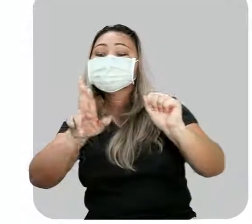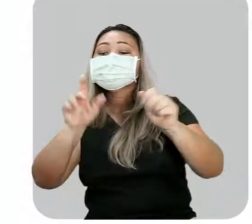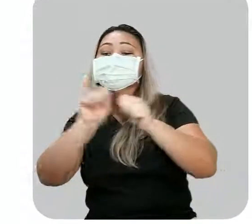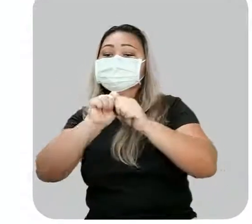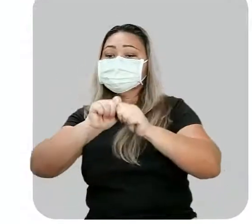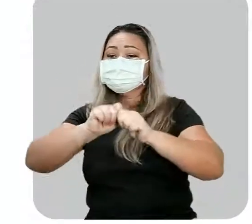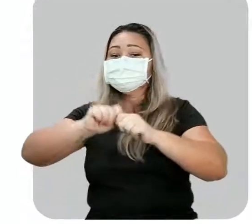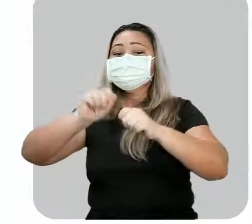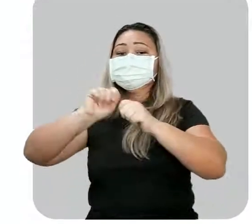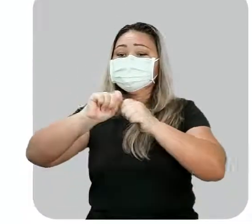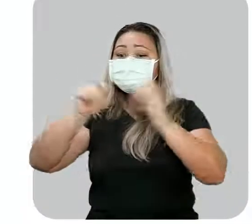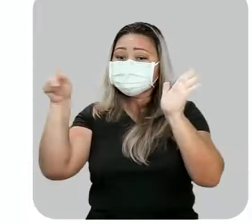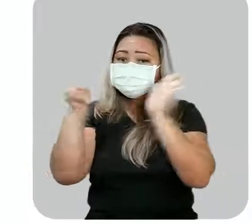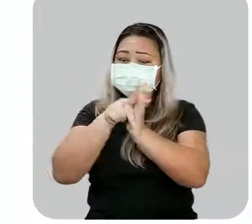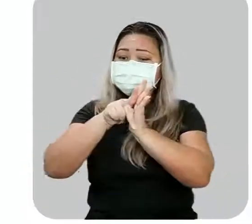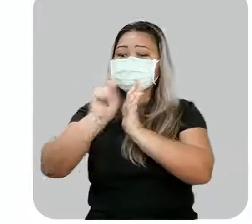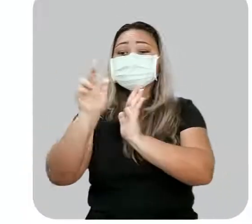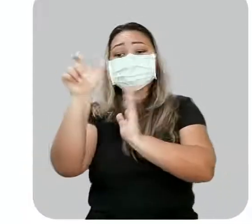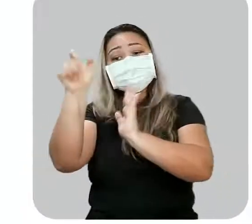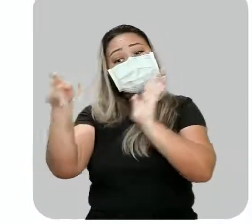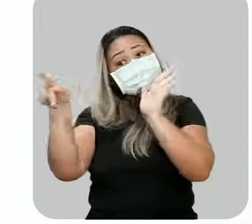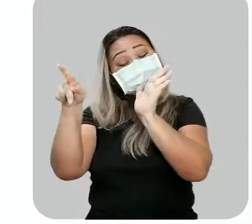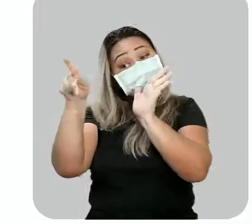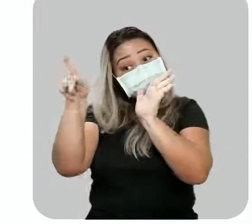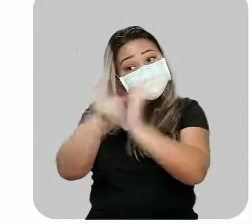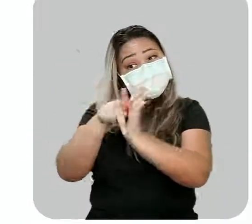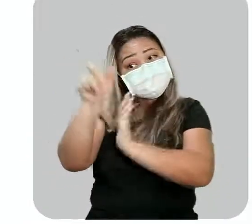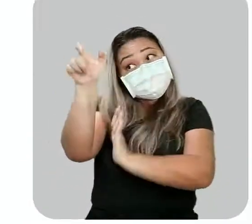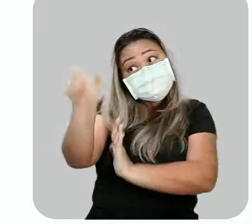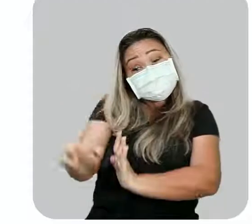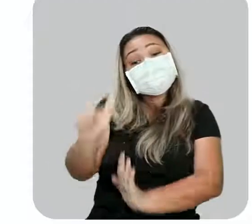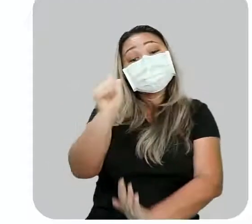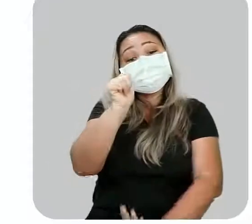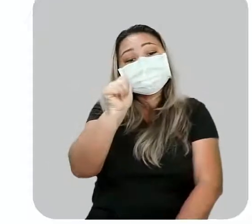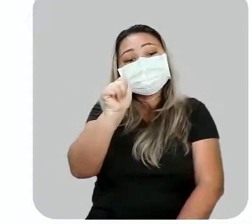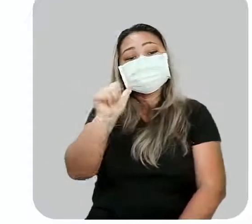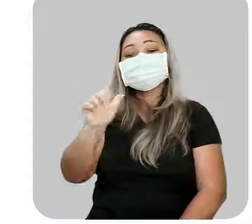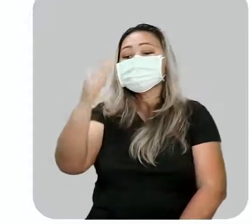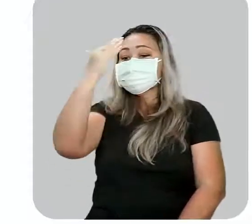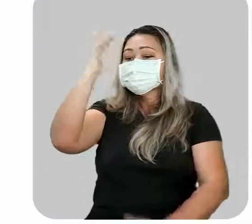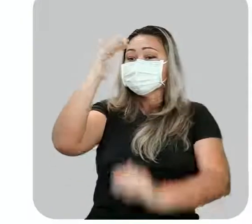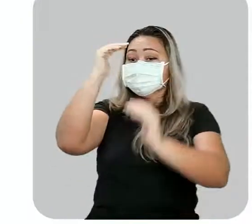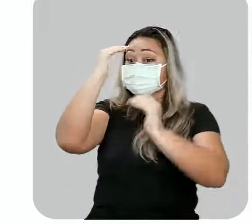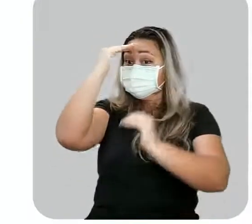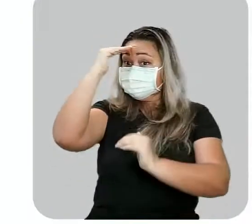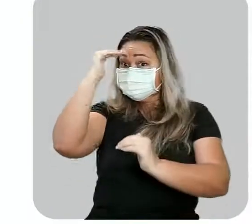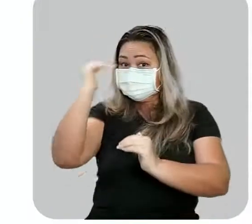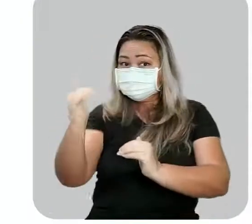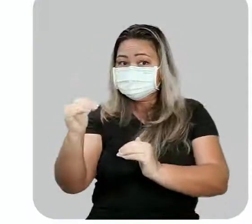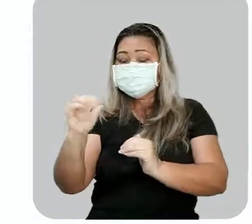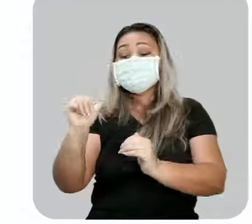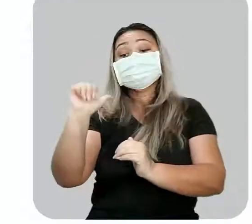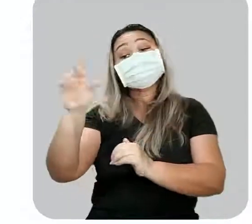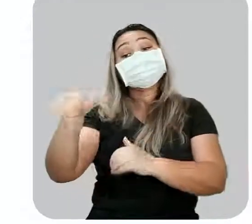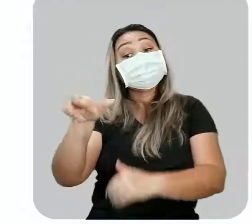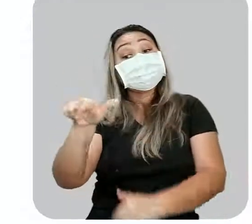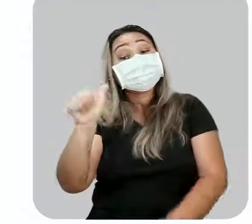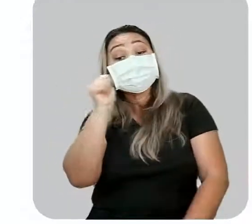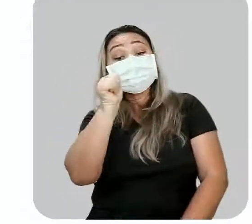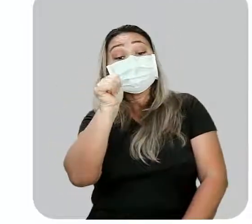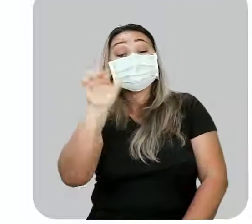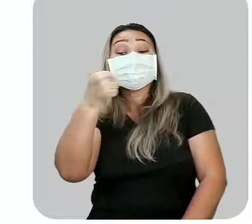possessivos femininos, né? Aqui eu tenho: obedeço à minha mãe ou à minha